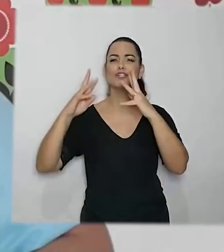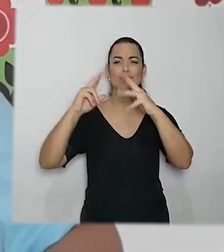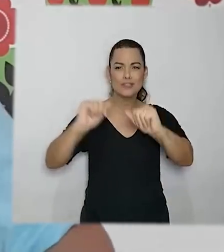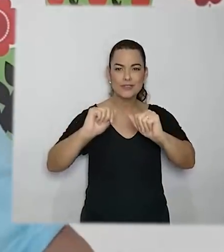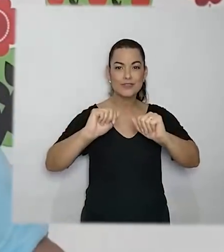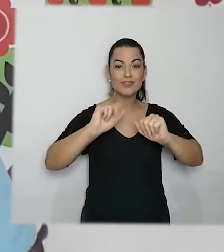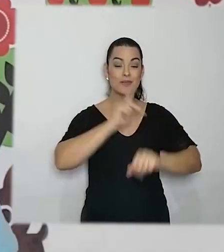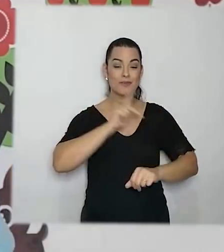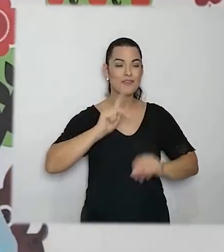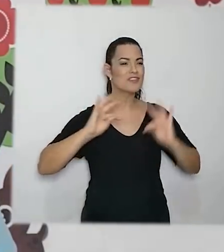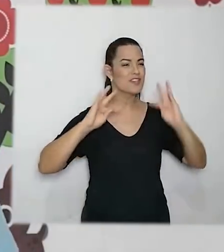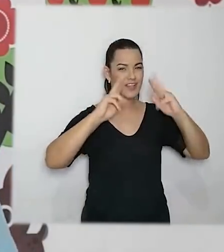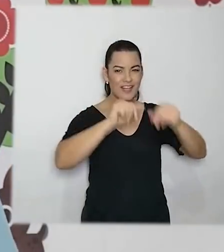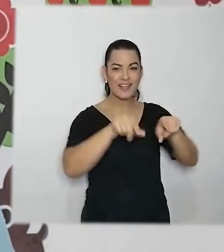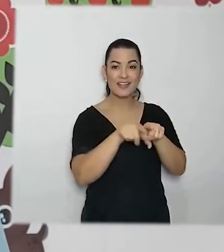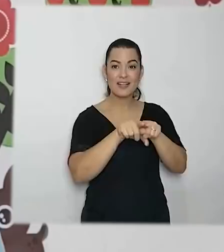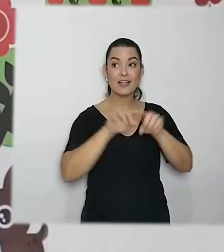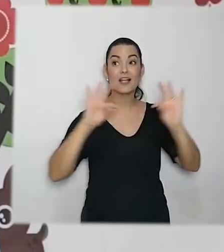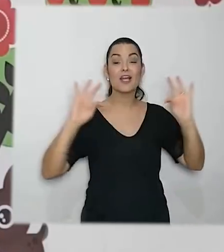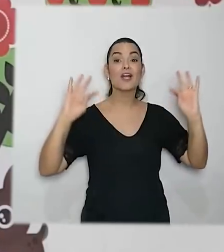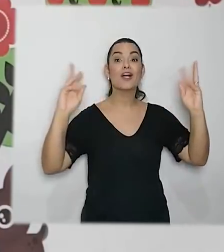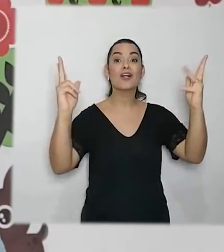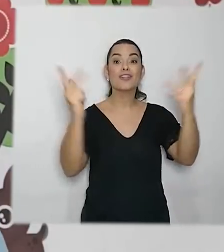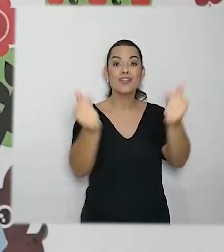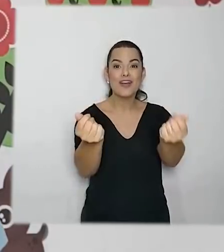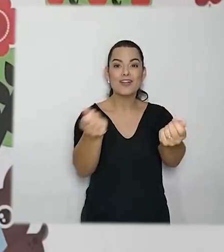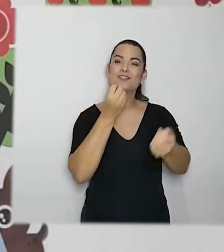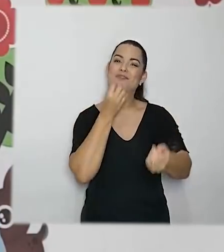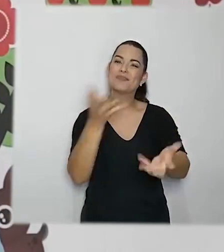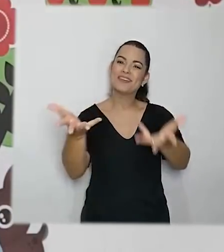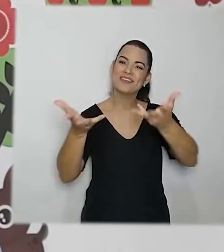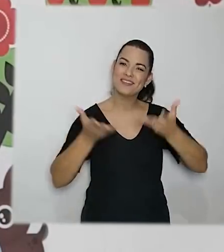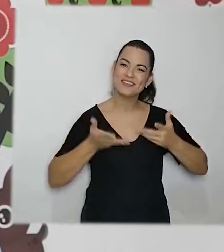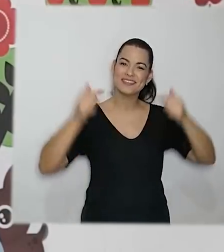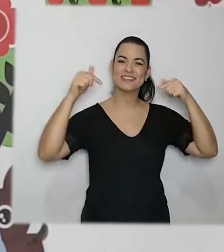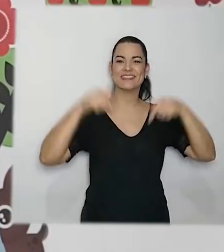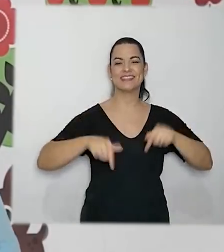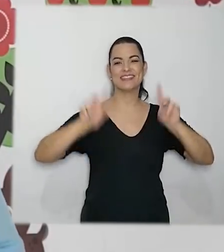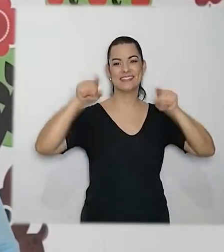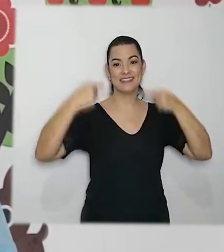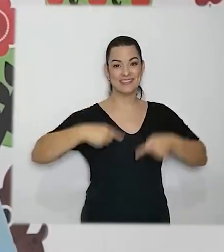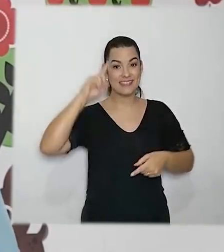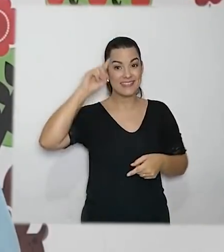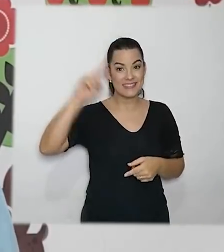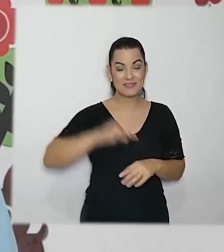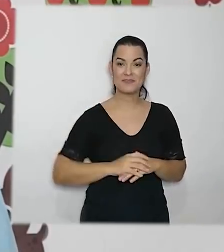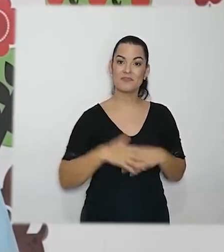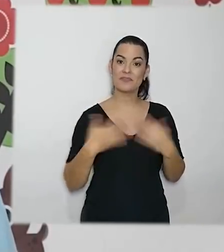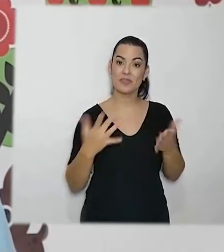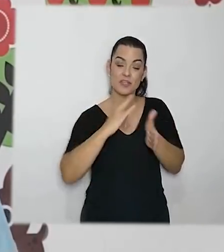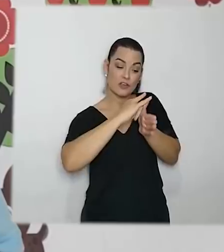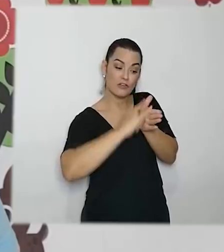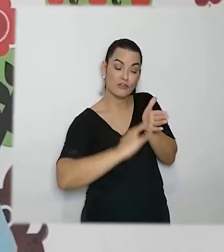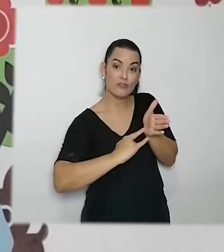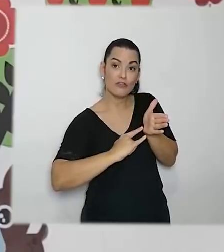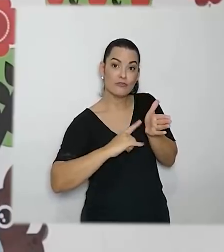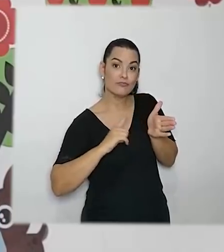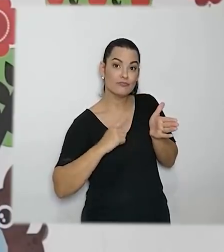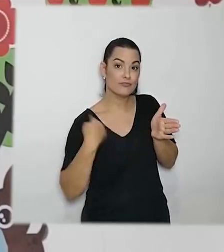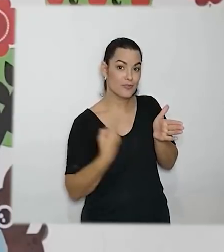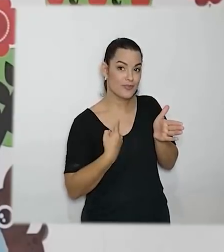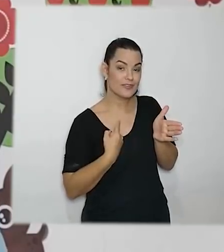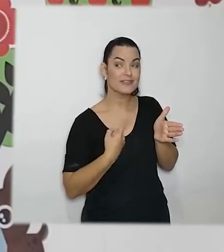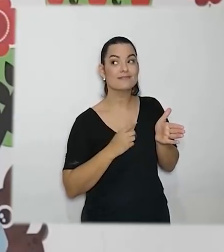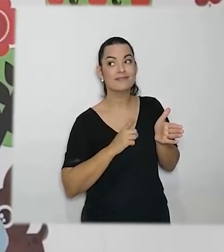professores. Todo mundo é sempre muito bem-vindo ao desafio do dia, tá bom? Então, o nosso formulário vai